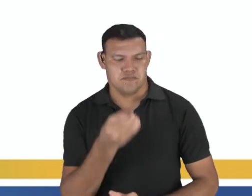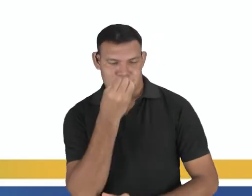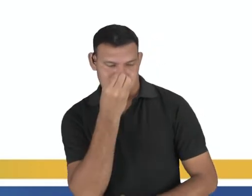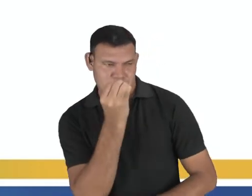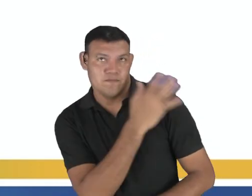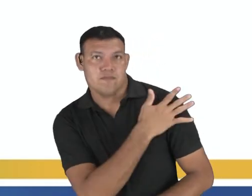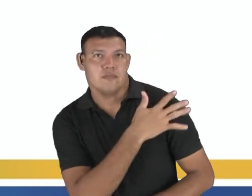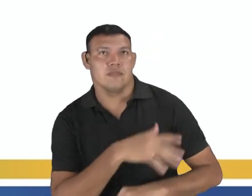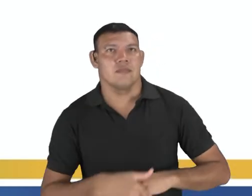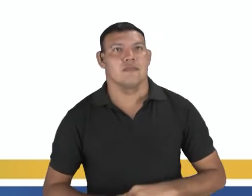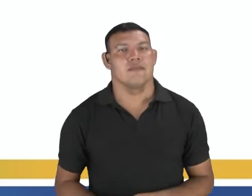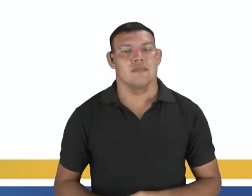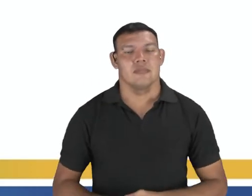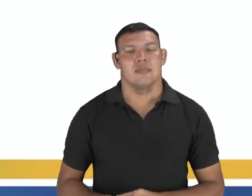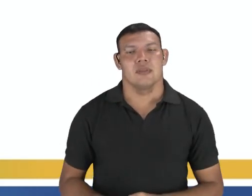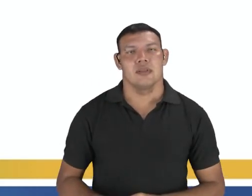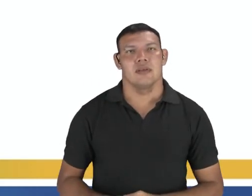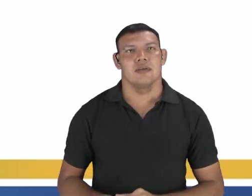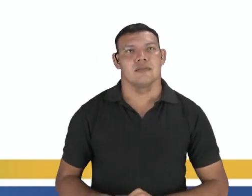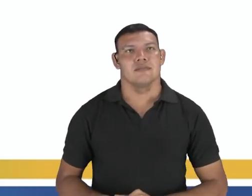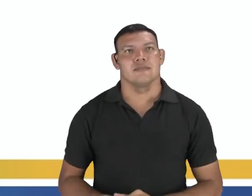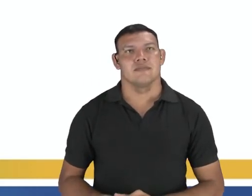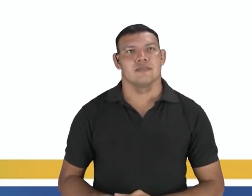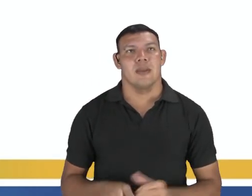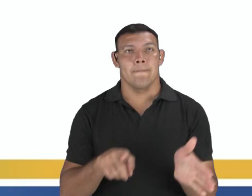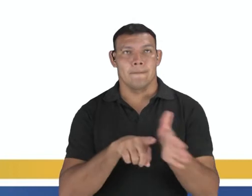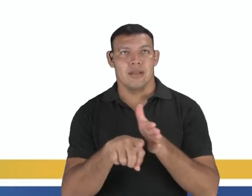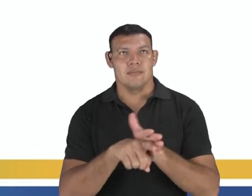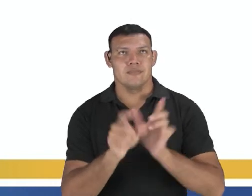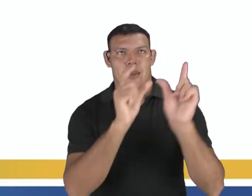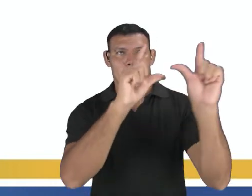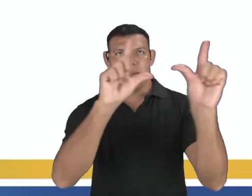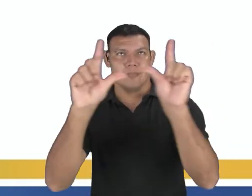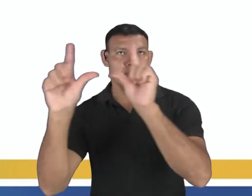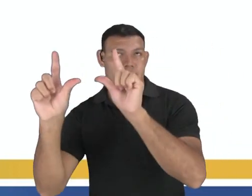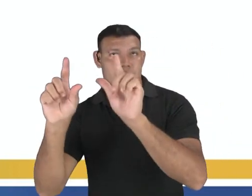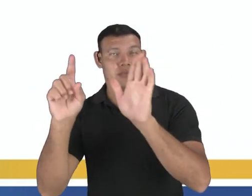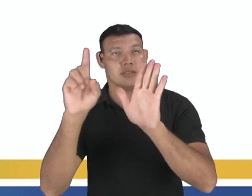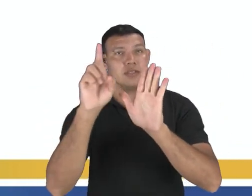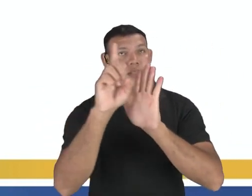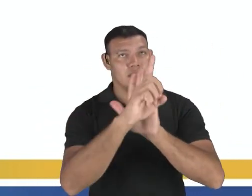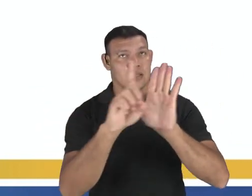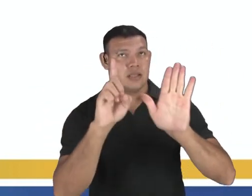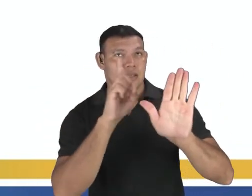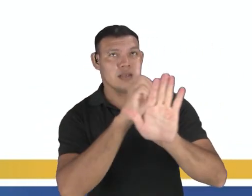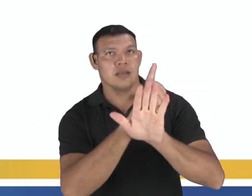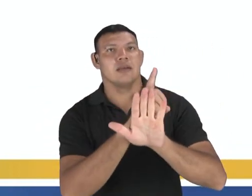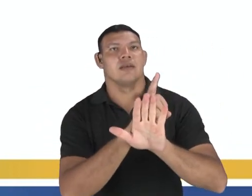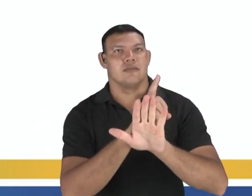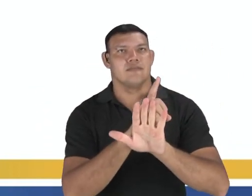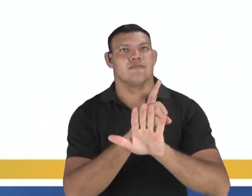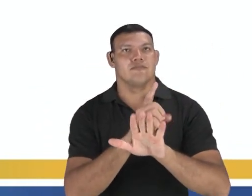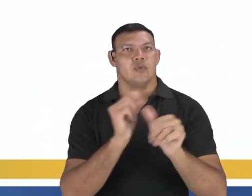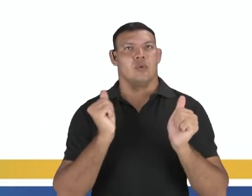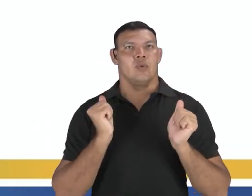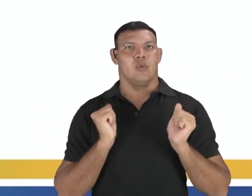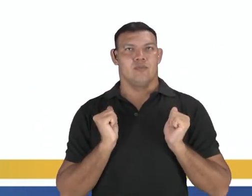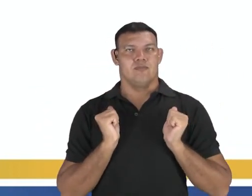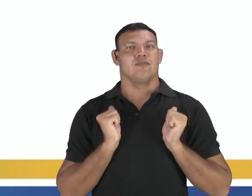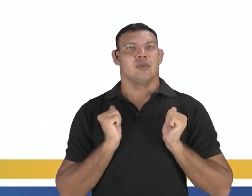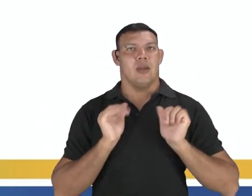covardia. Nova mensagem. Eu não te amo mais. Perguntinha. A tirinha denota a